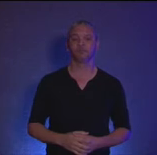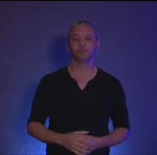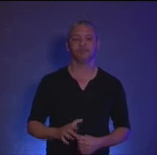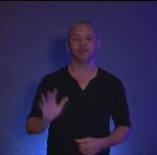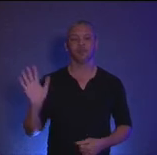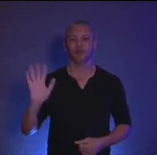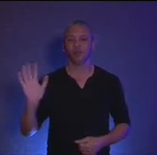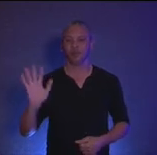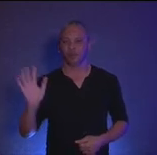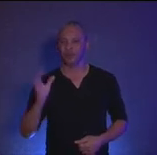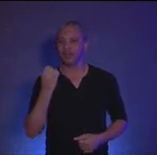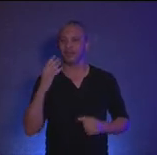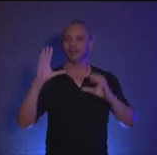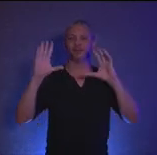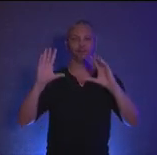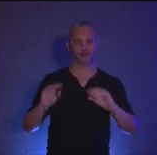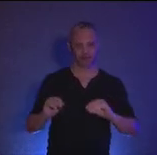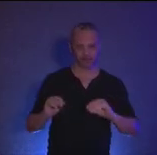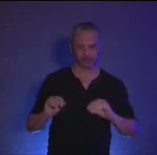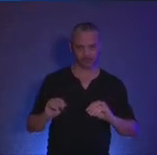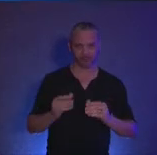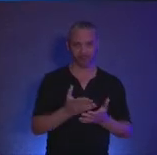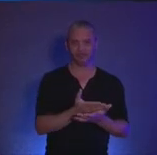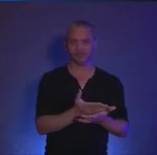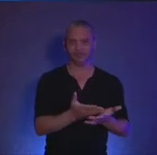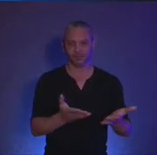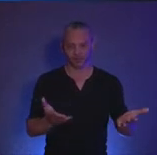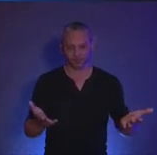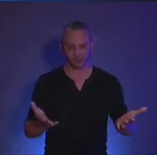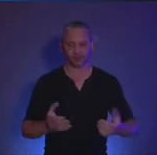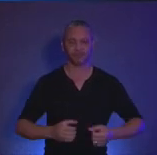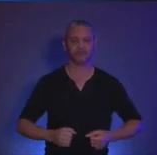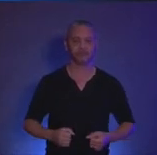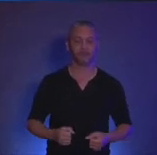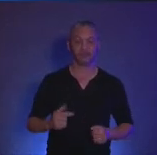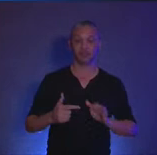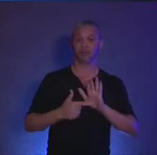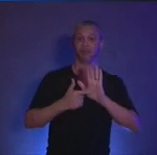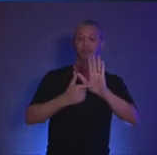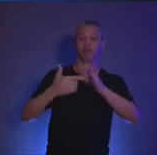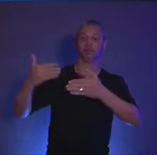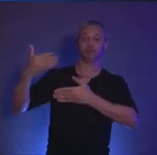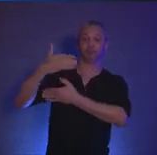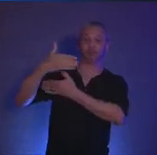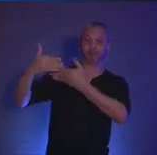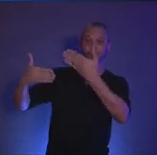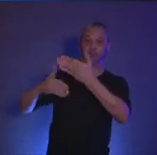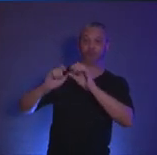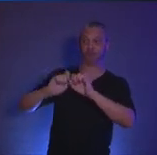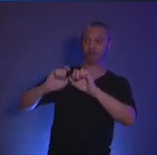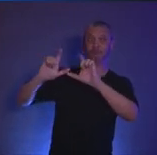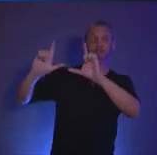Olá, pessoal. Boa noite a todos, todas e todos. A minha apresentação vai abrir agora?